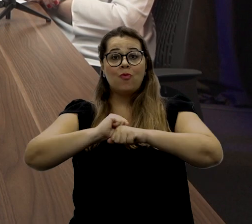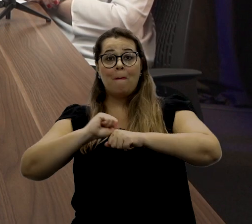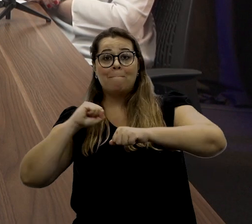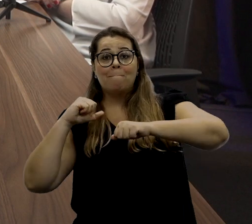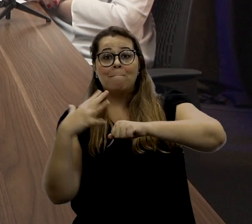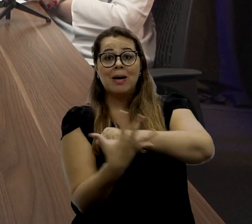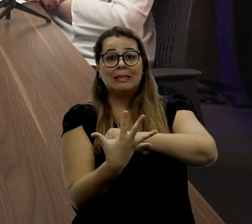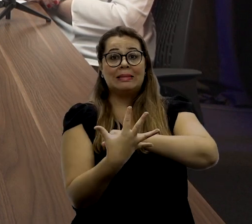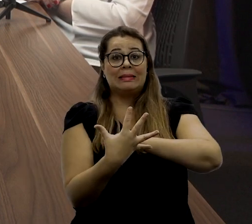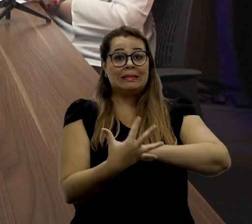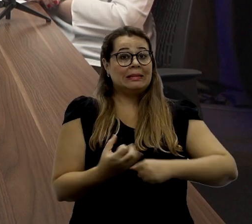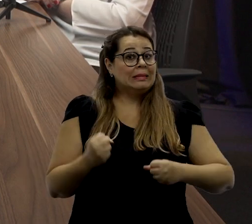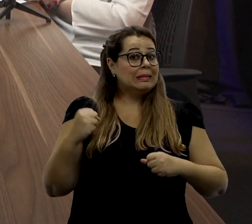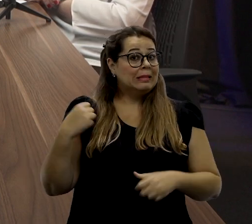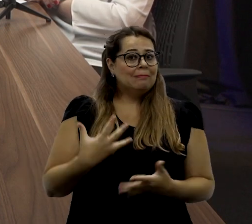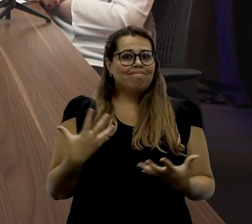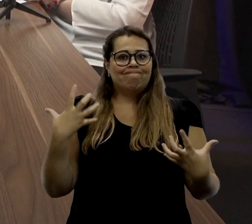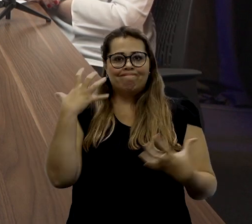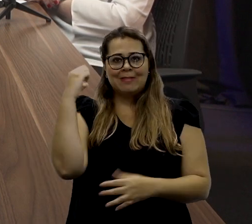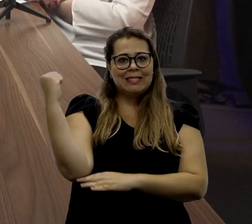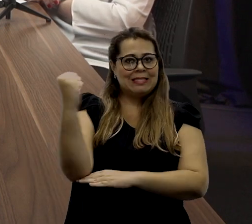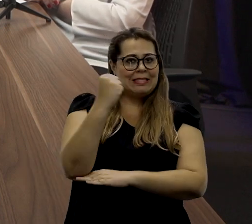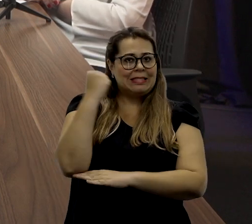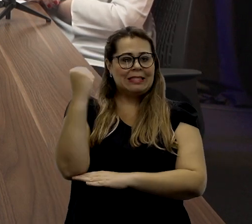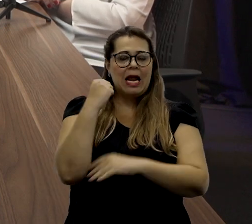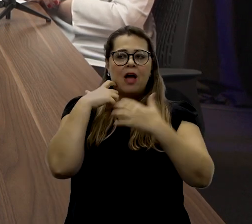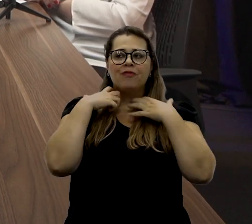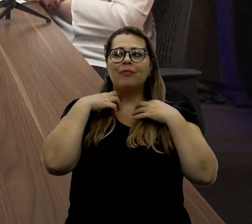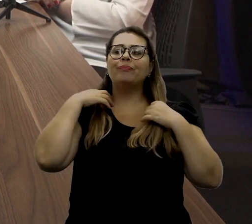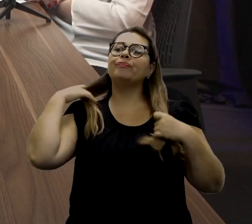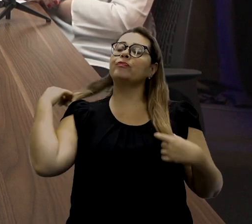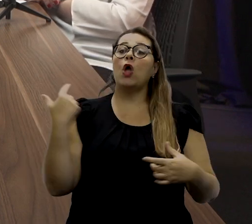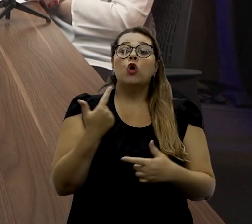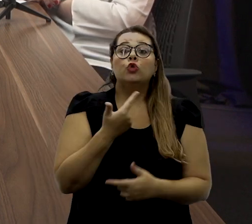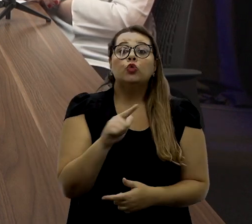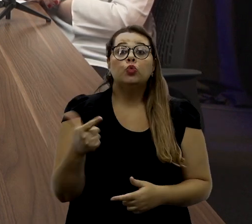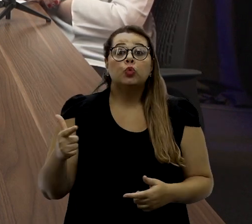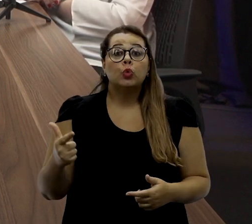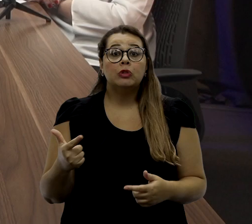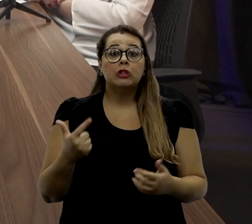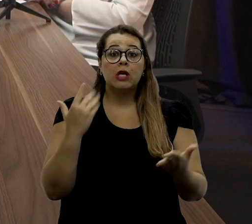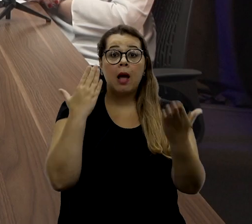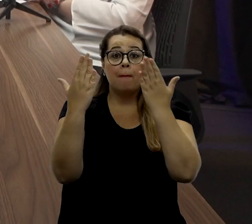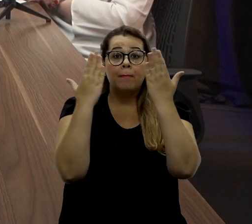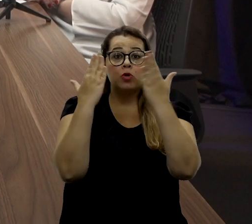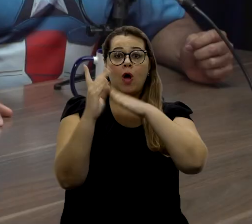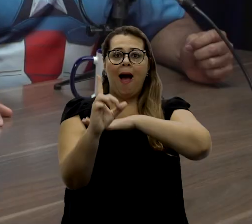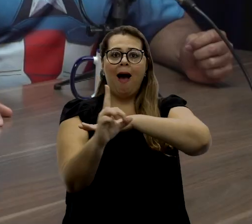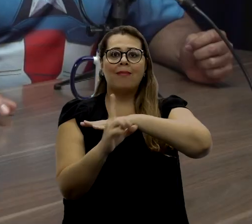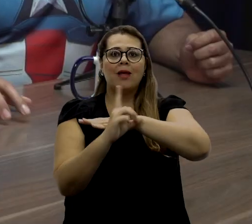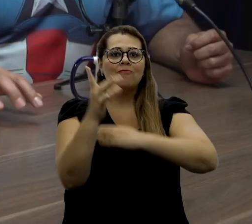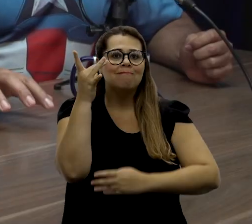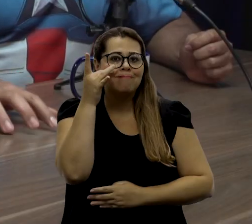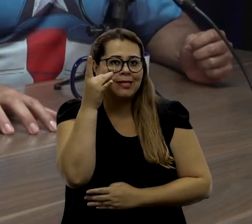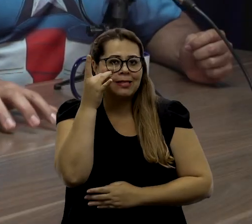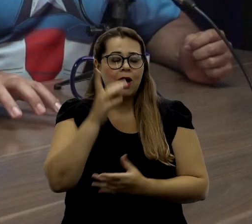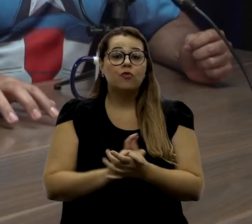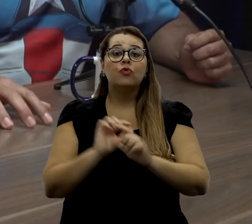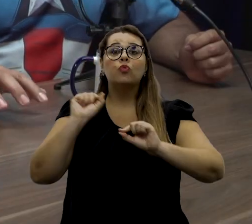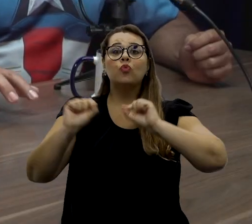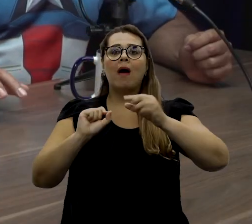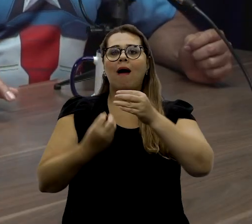pesada, não tinha atendimento presencial. Aí nós criamos um projeto chamado Psicólogos com Amor. Vários